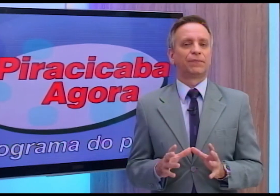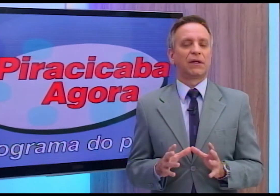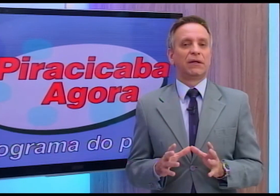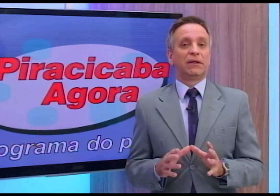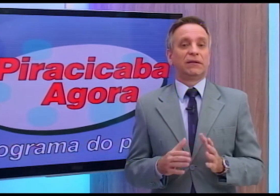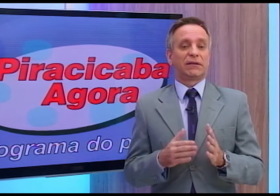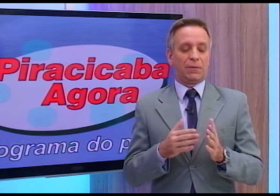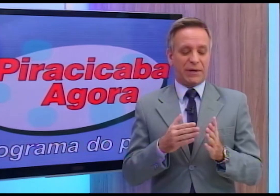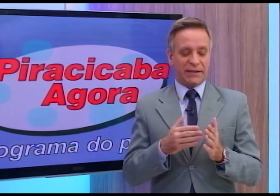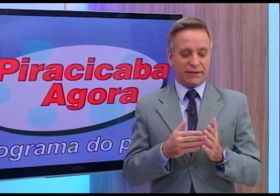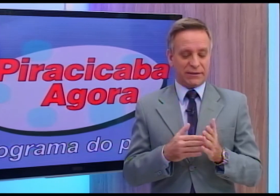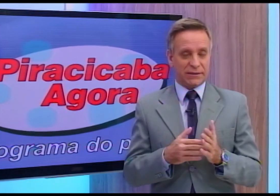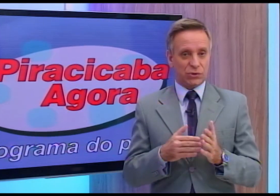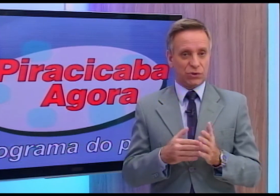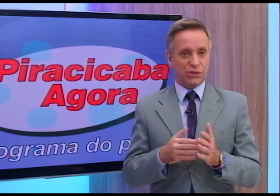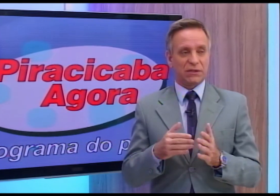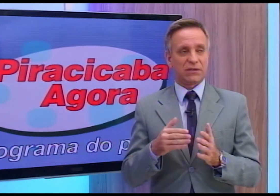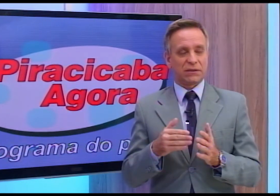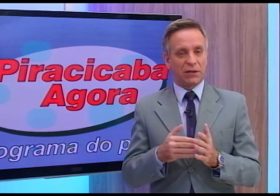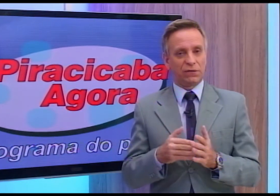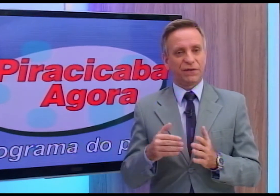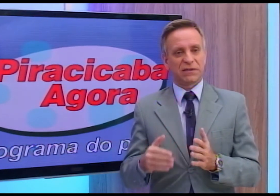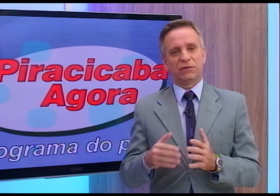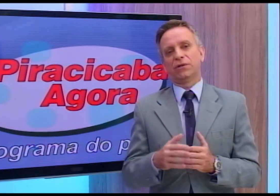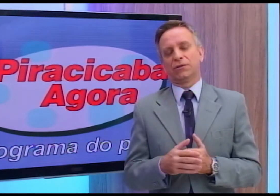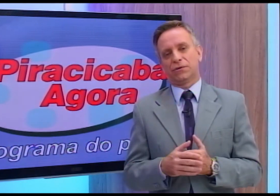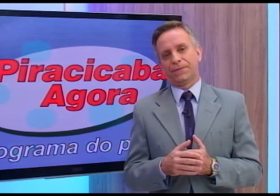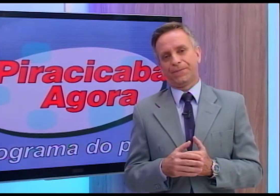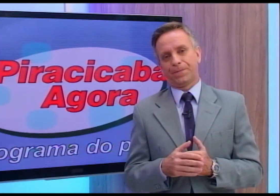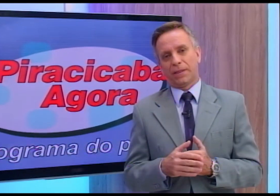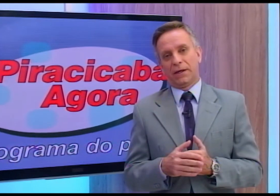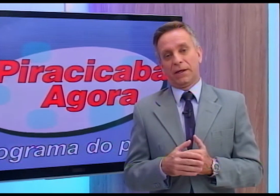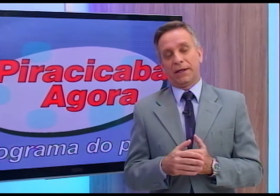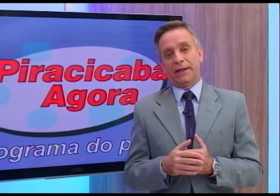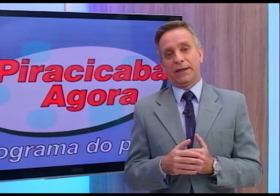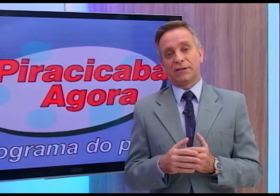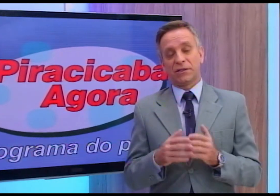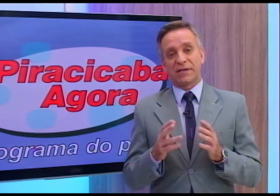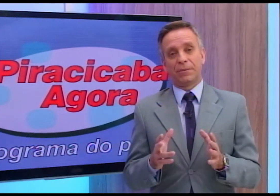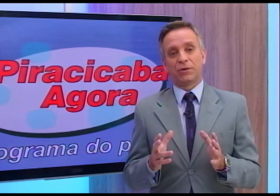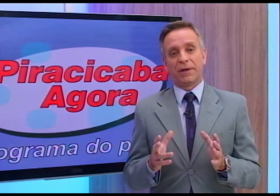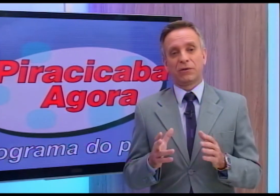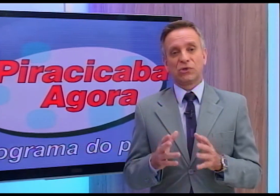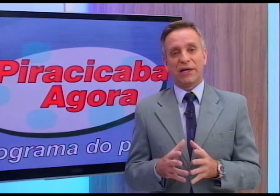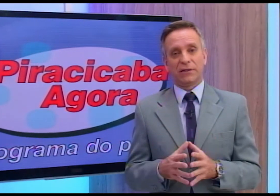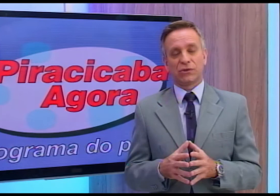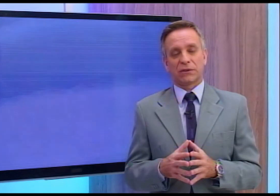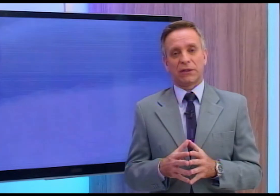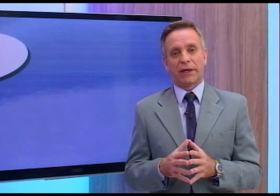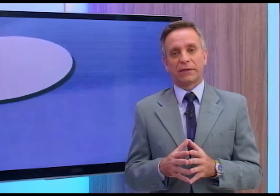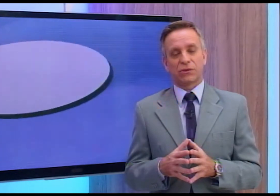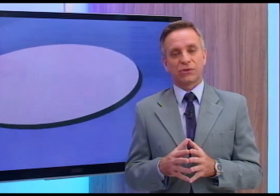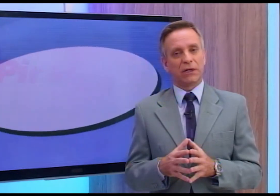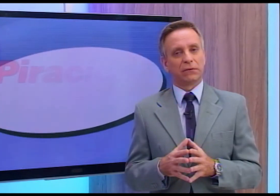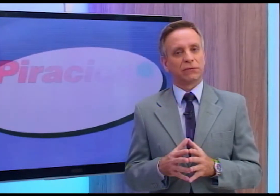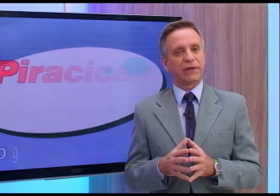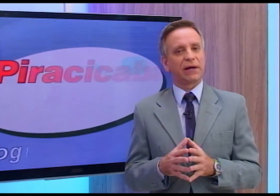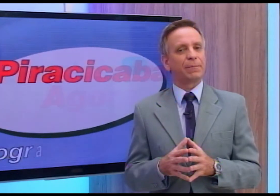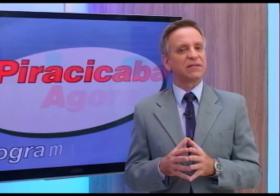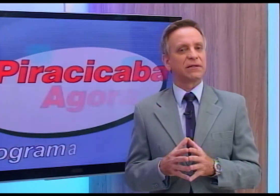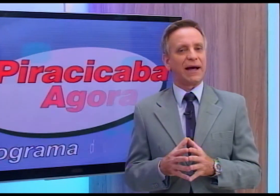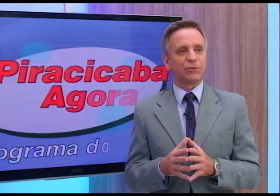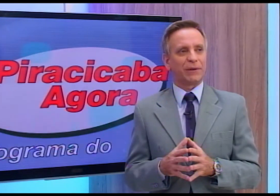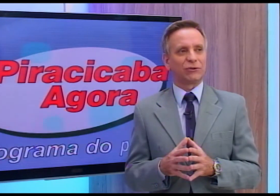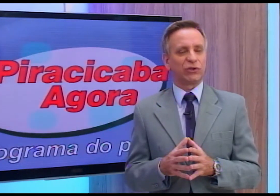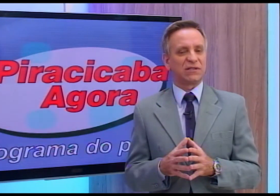uma reflexão tem países hoje que estão fazendo isso e a gente sabe muito bem que os leitos eles não